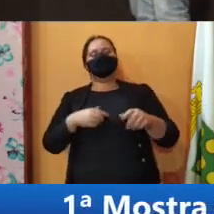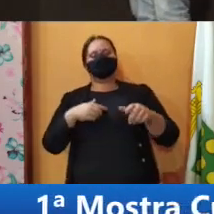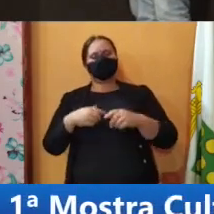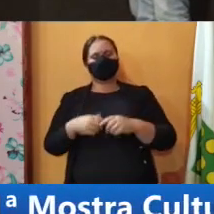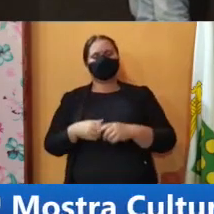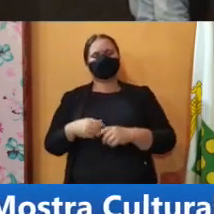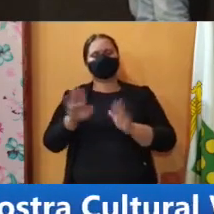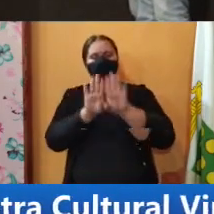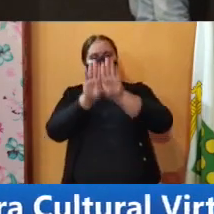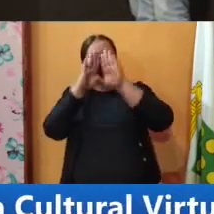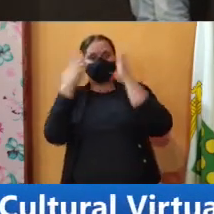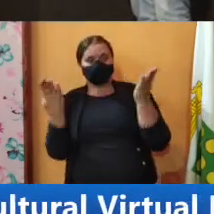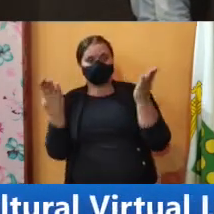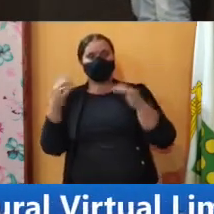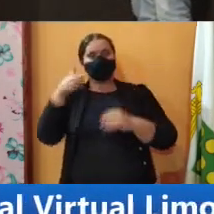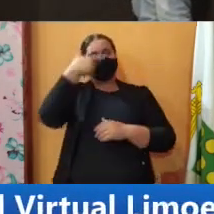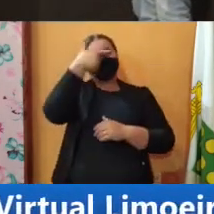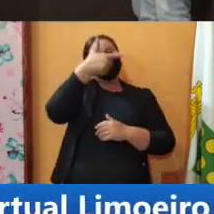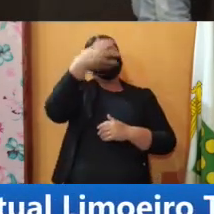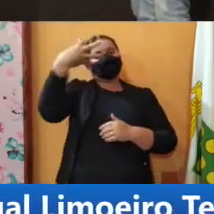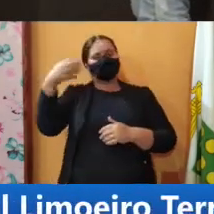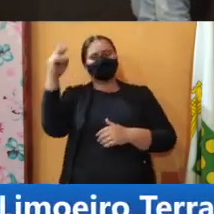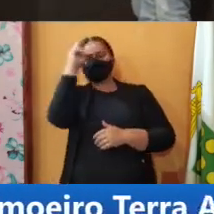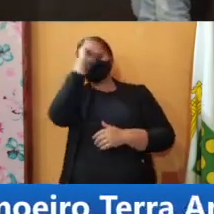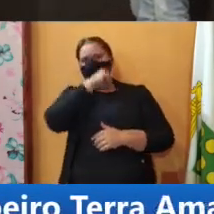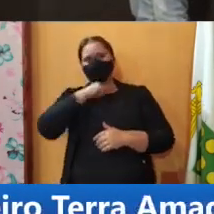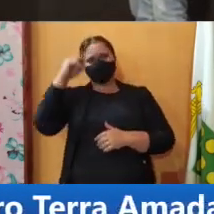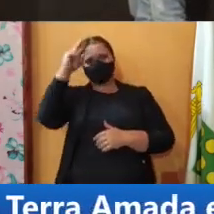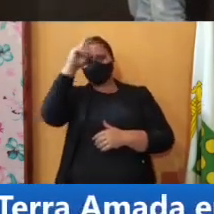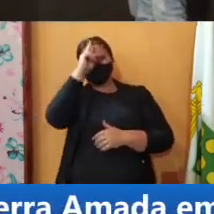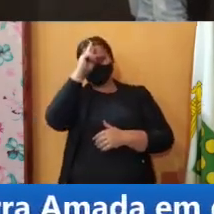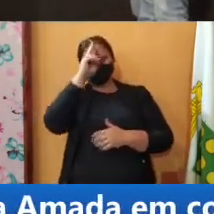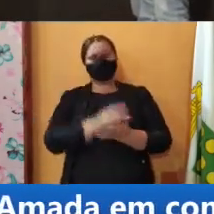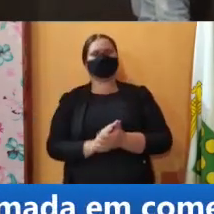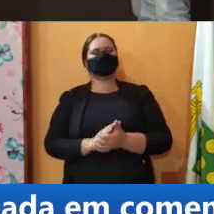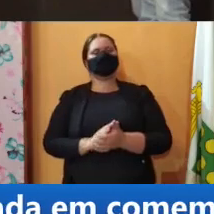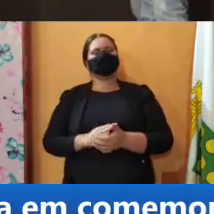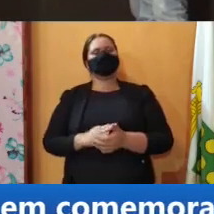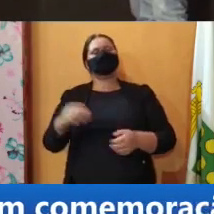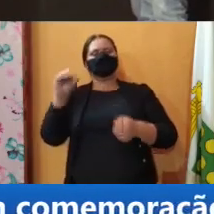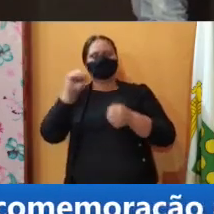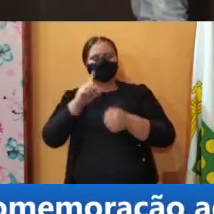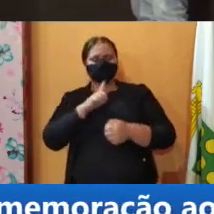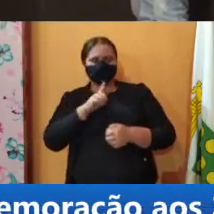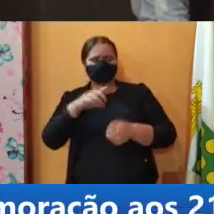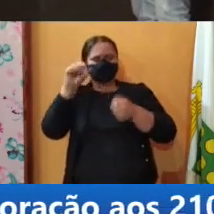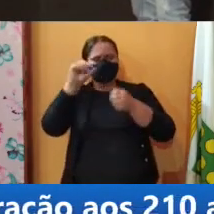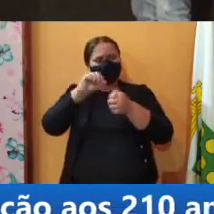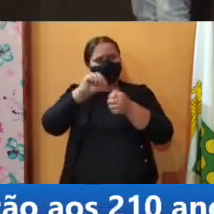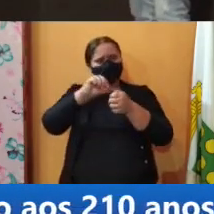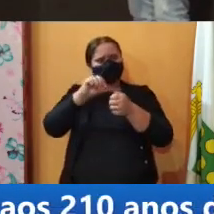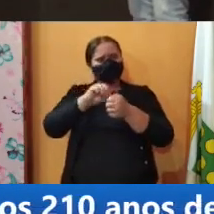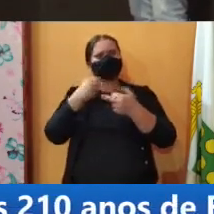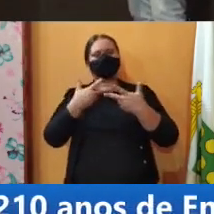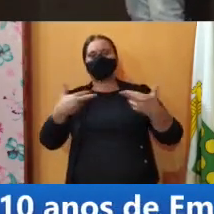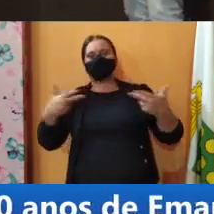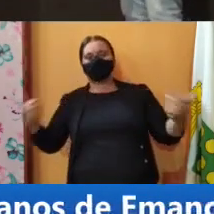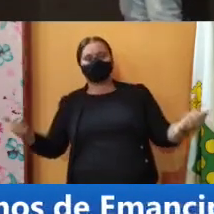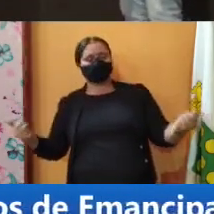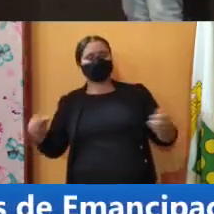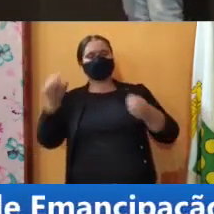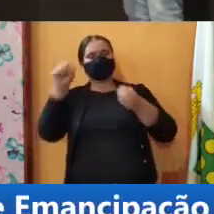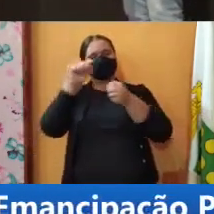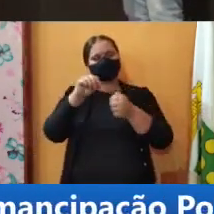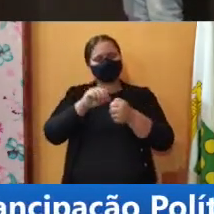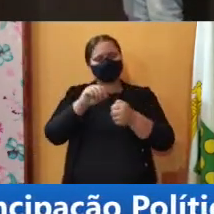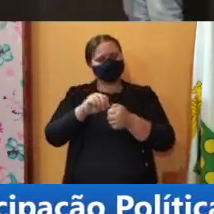o turismo, para a cultura, porque está entrelaçado. E a gente tem muito o que fazer, tem muito o que mostrar. Além do